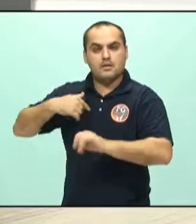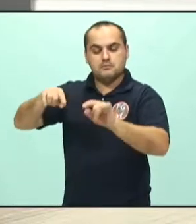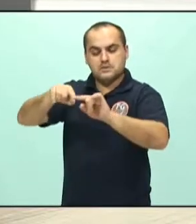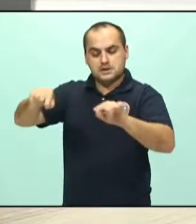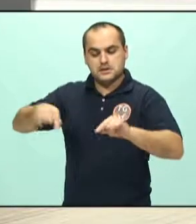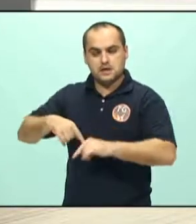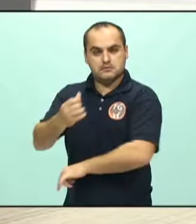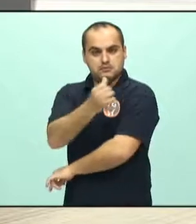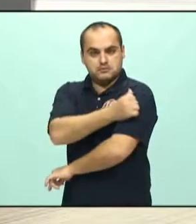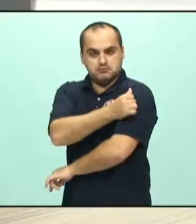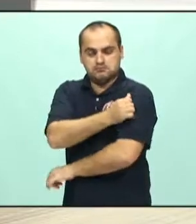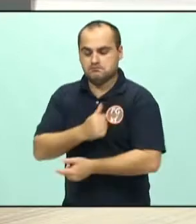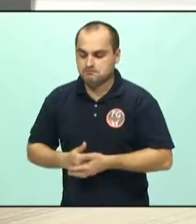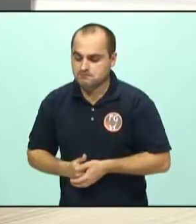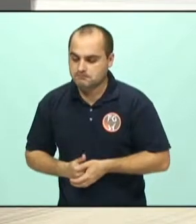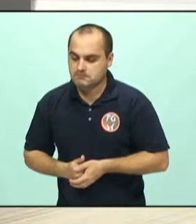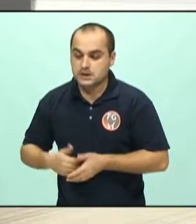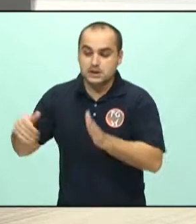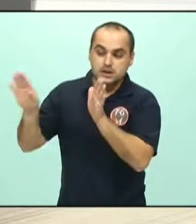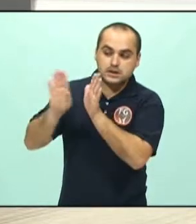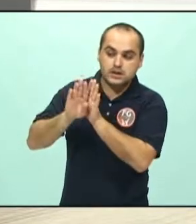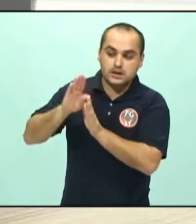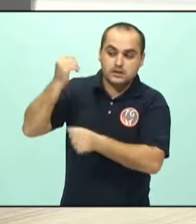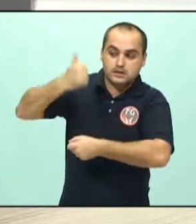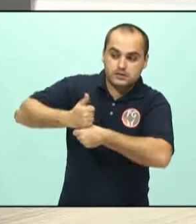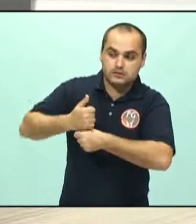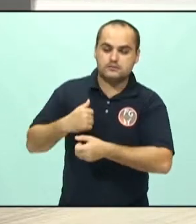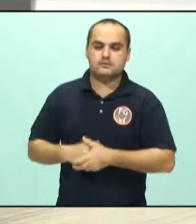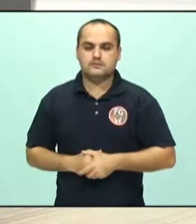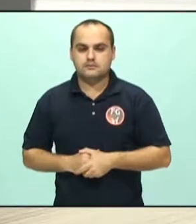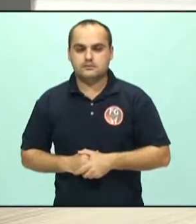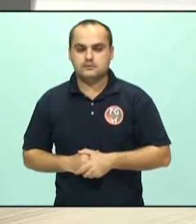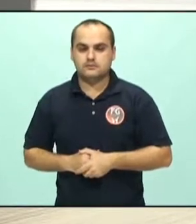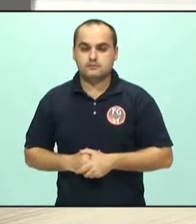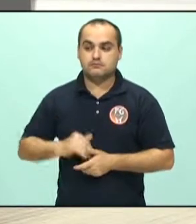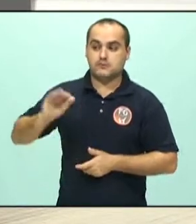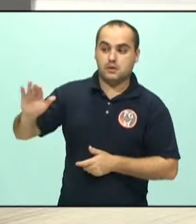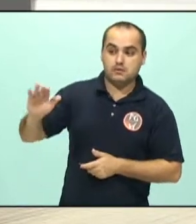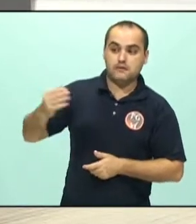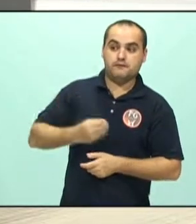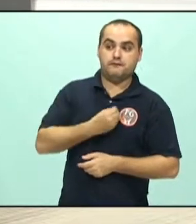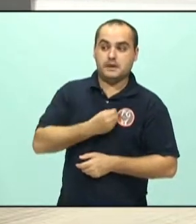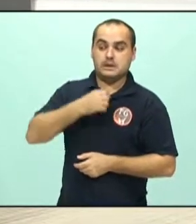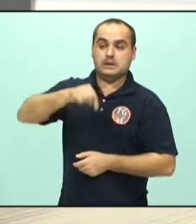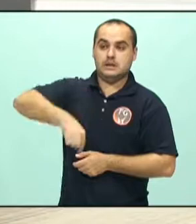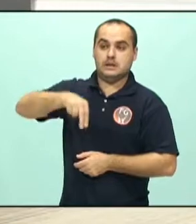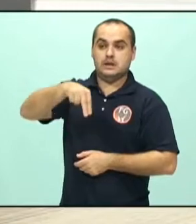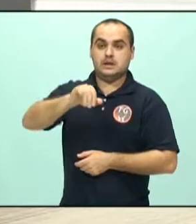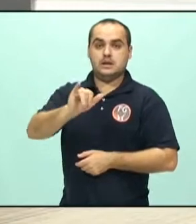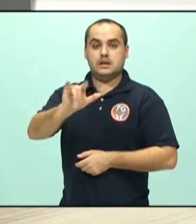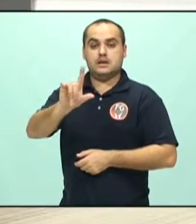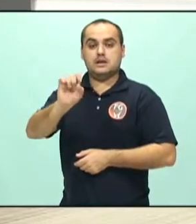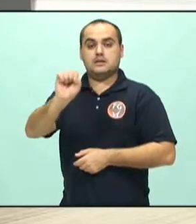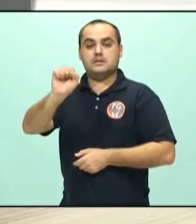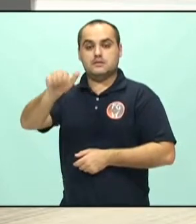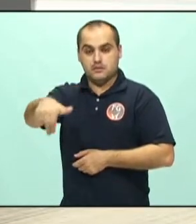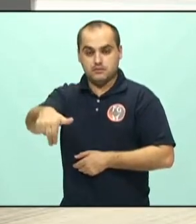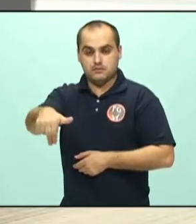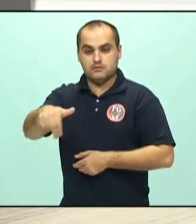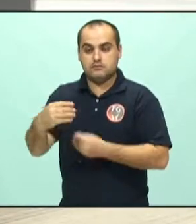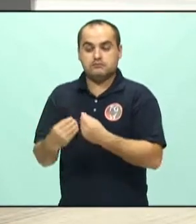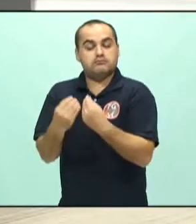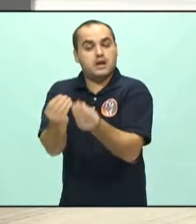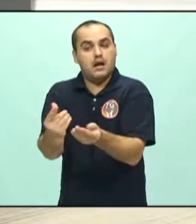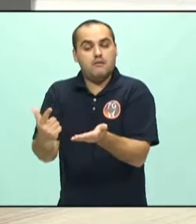e chega a minha diretora. Professor, nós estamos aqui com o poeta Nilson Weber, que veio trazer uns livros para a